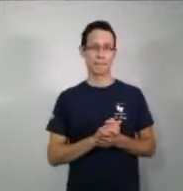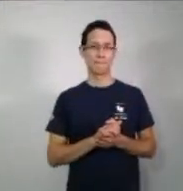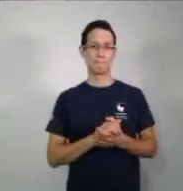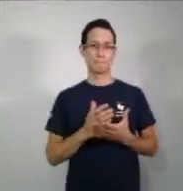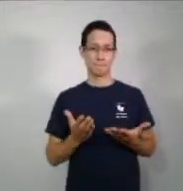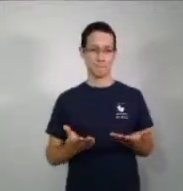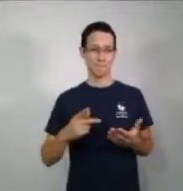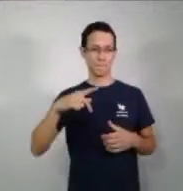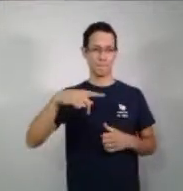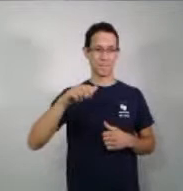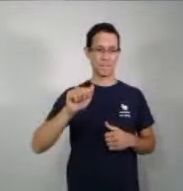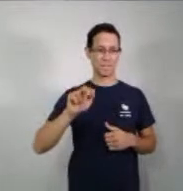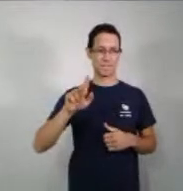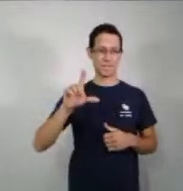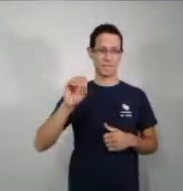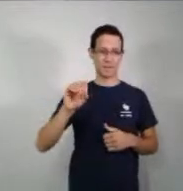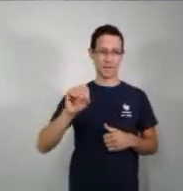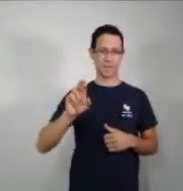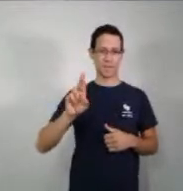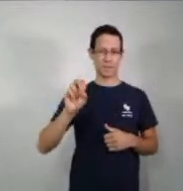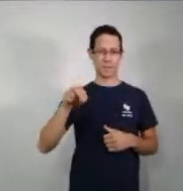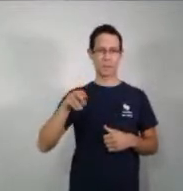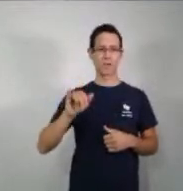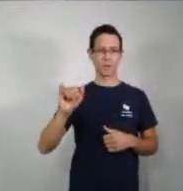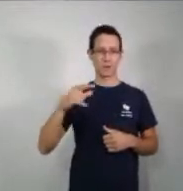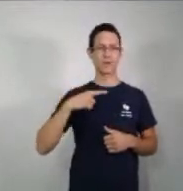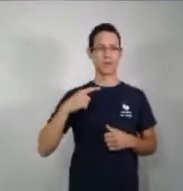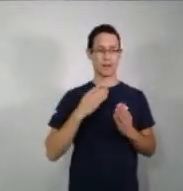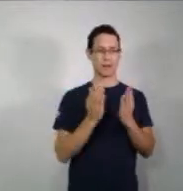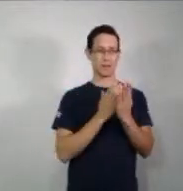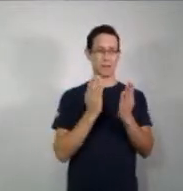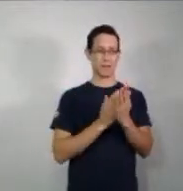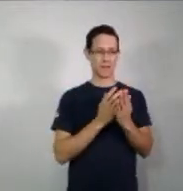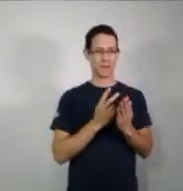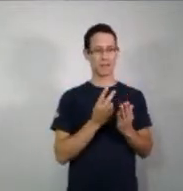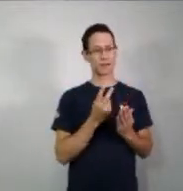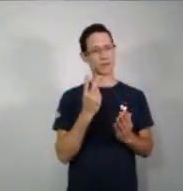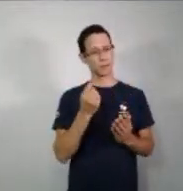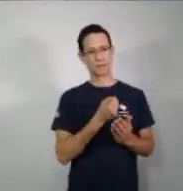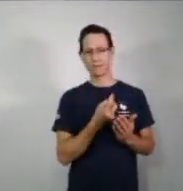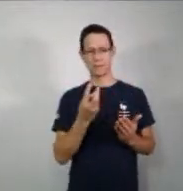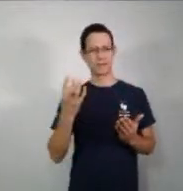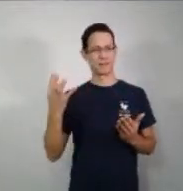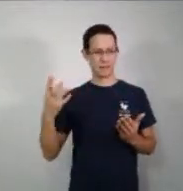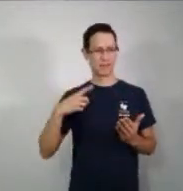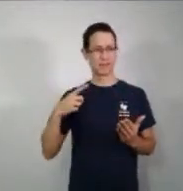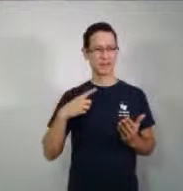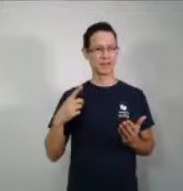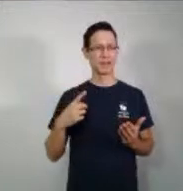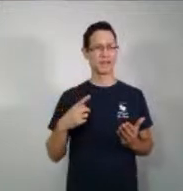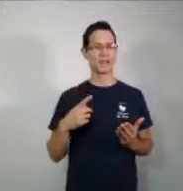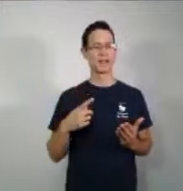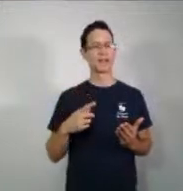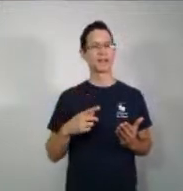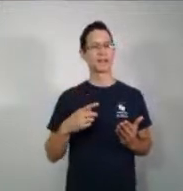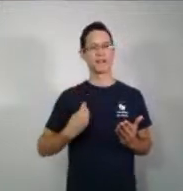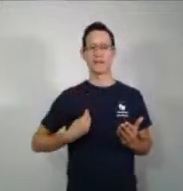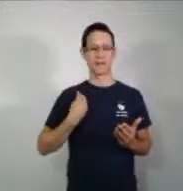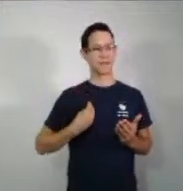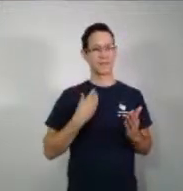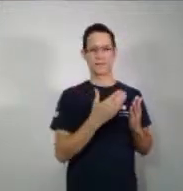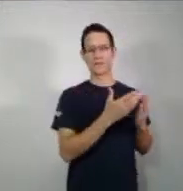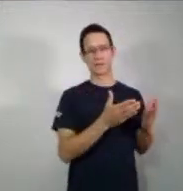foi uma pessoa que viveu nos livros e para os livros toda a vida. Então,